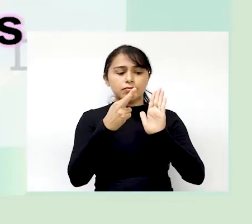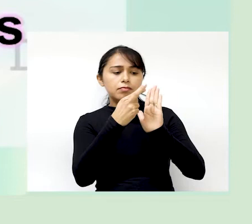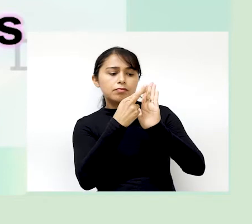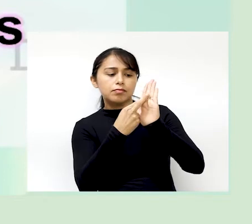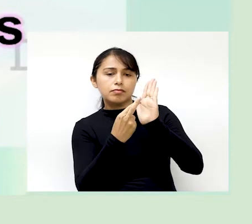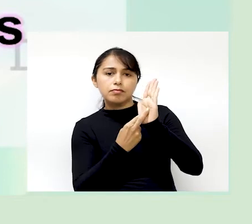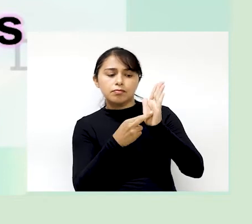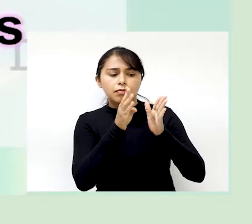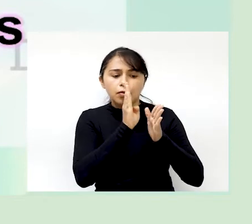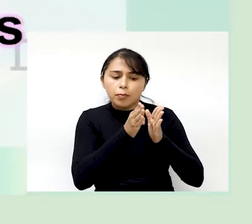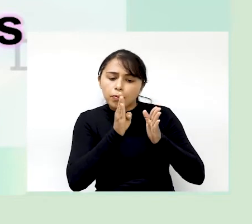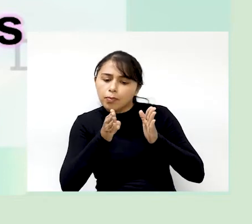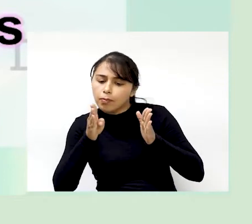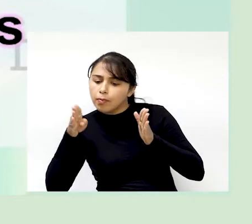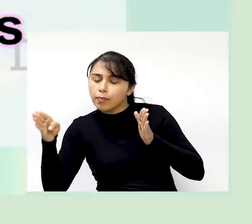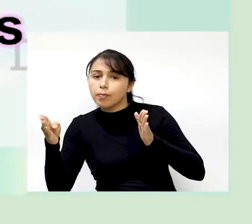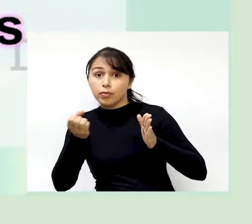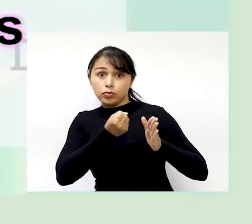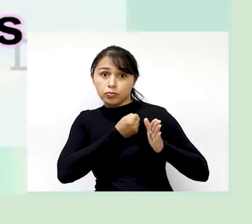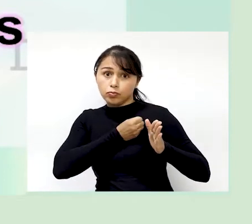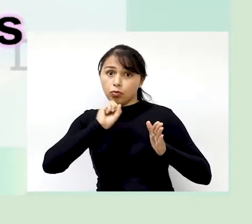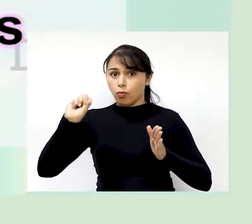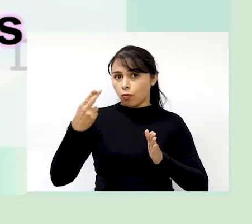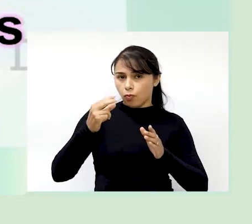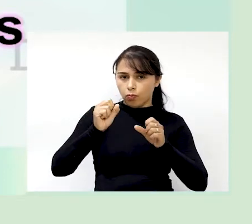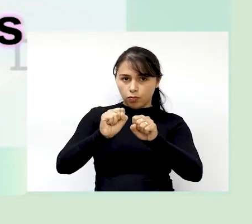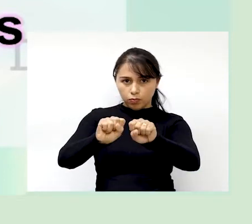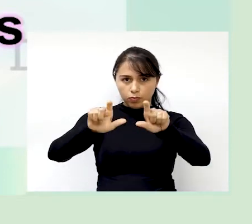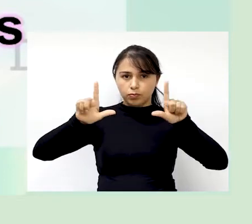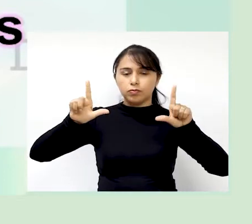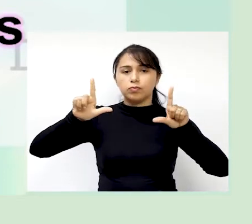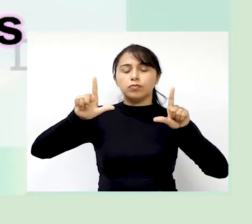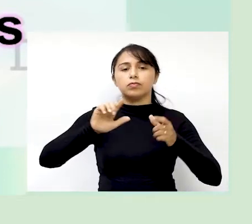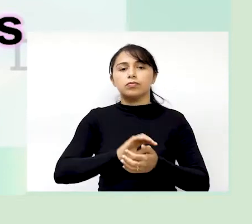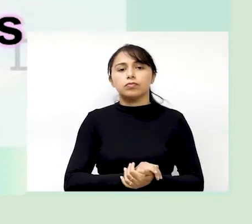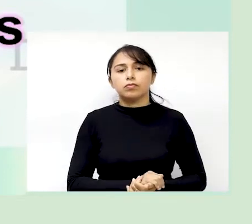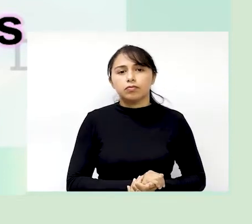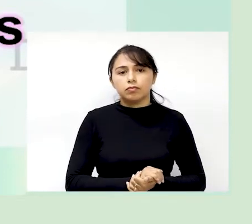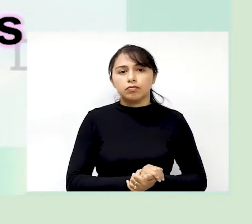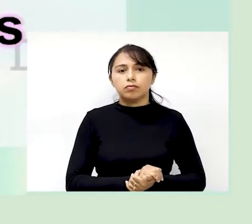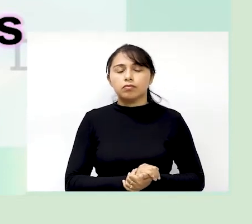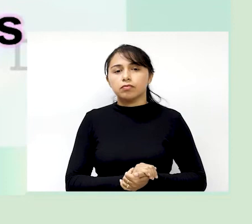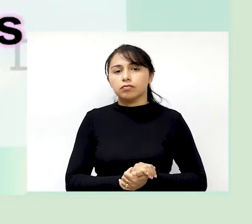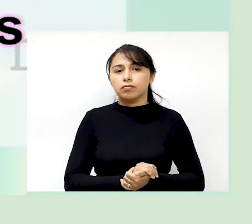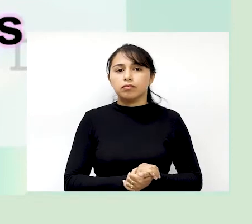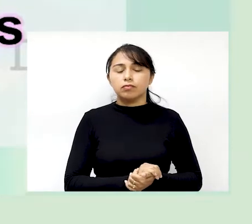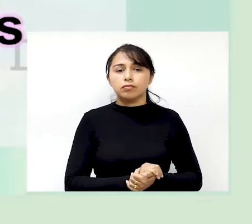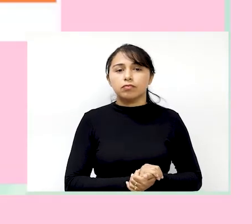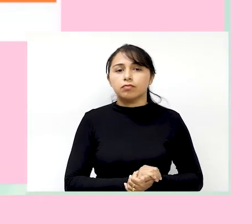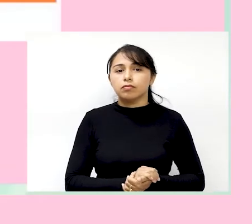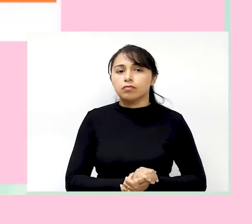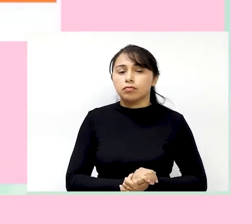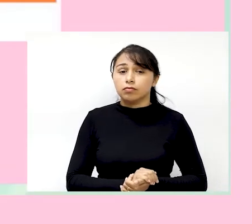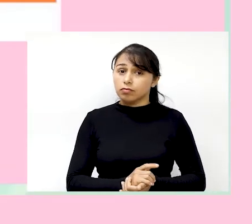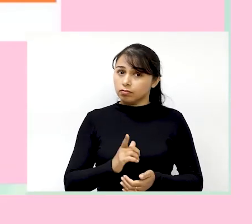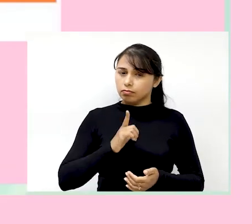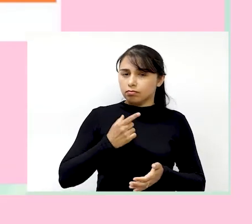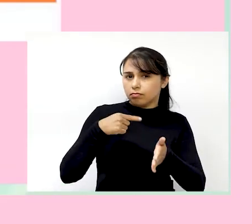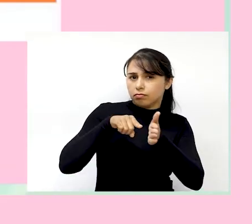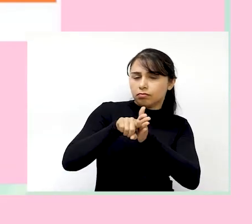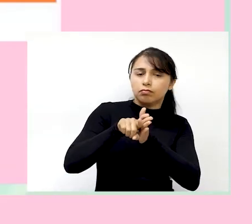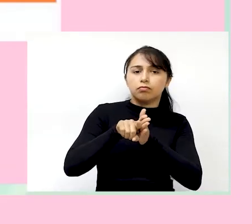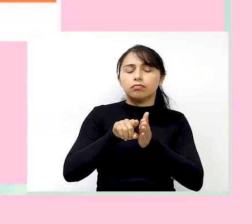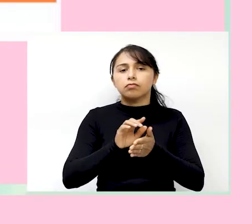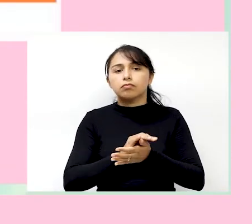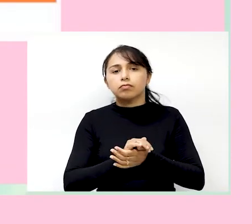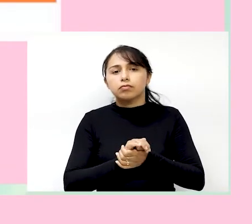uma regularidade observada em sequências de números ou figuras. Os padrões. Então, aqui a gente